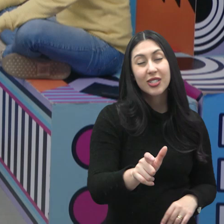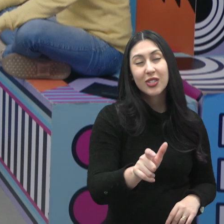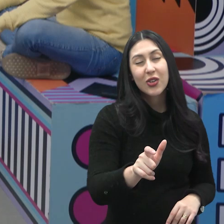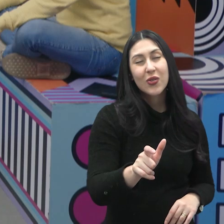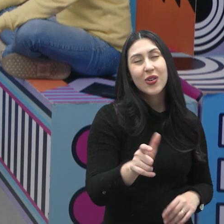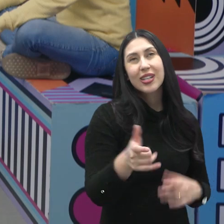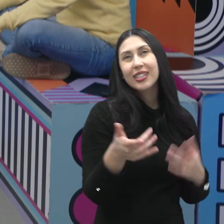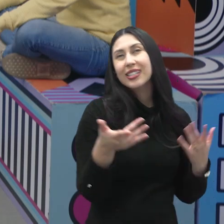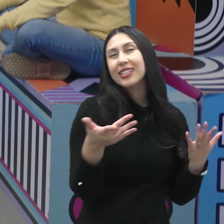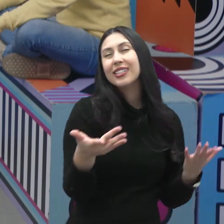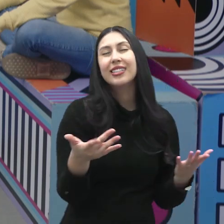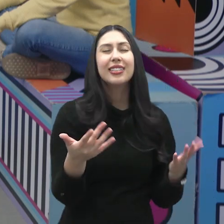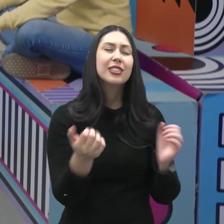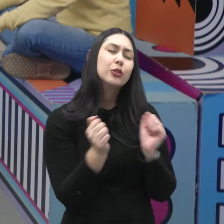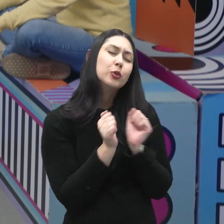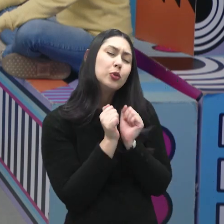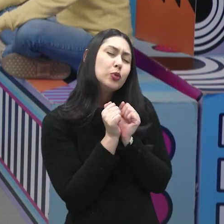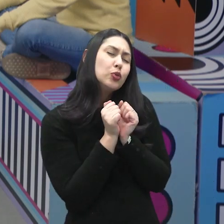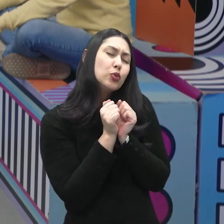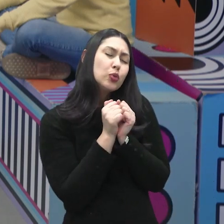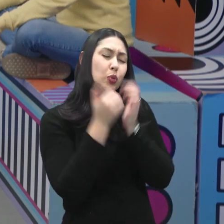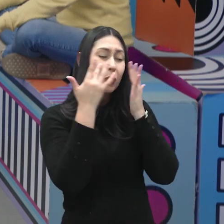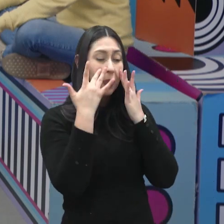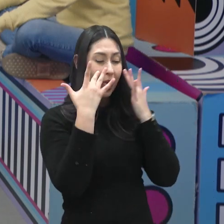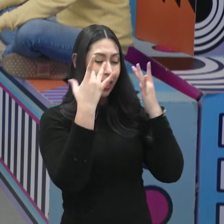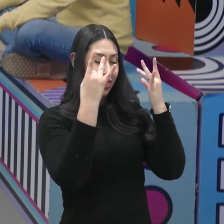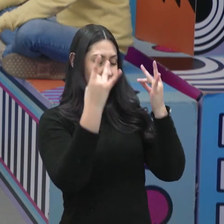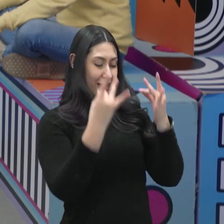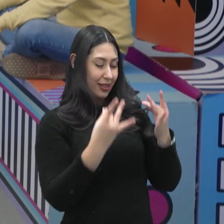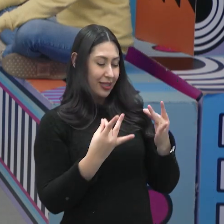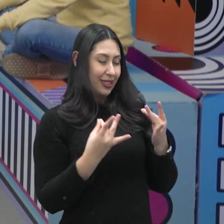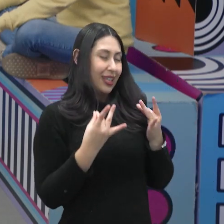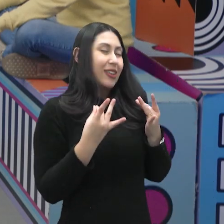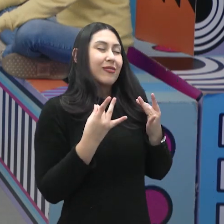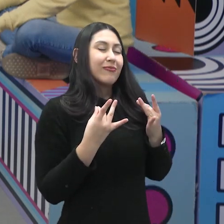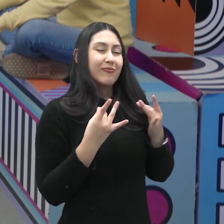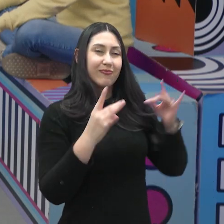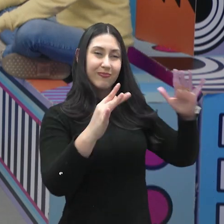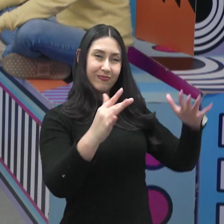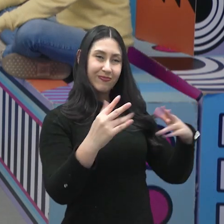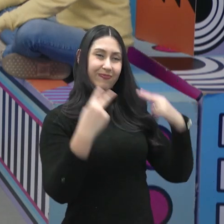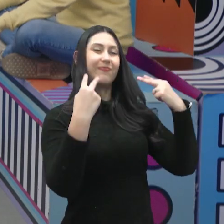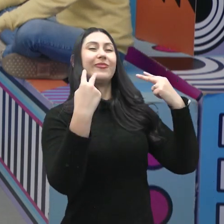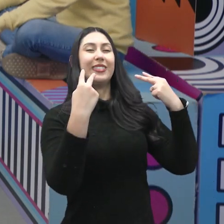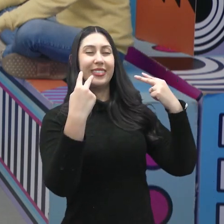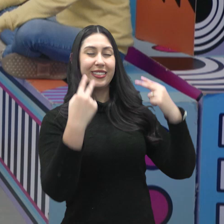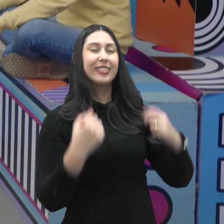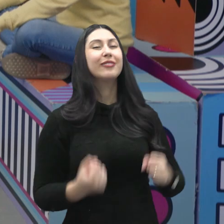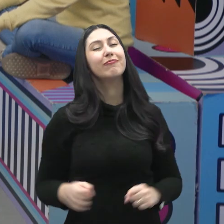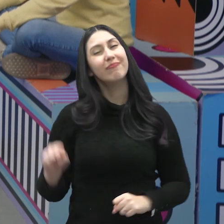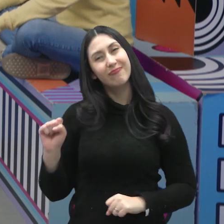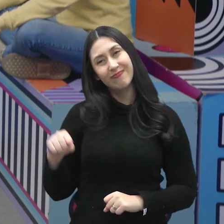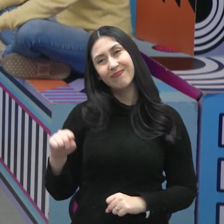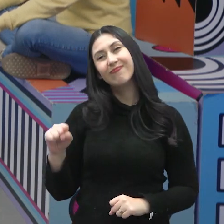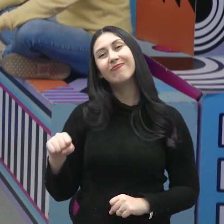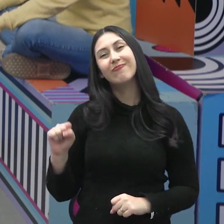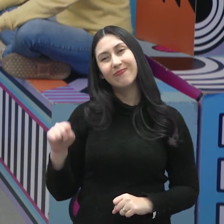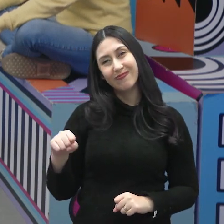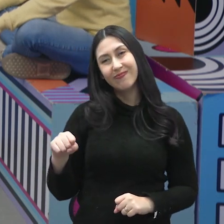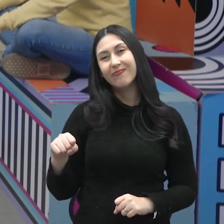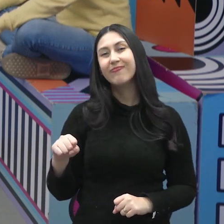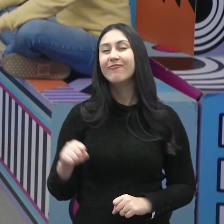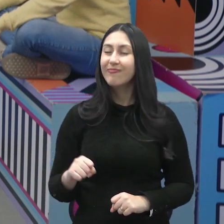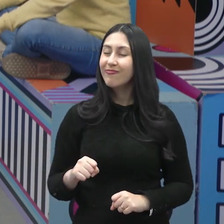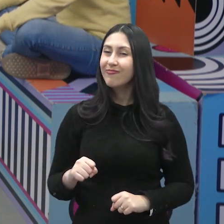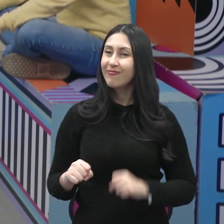que ali tivesse ali só para ficar com os olhos, né? Estatelados em você. É verdade.